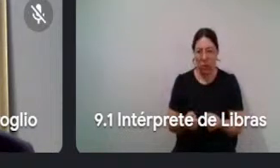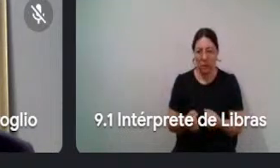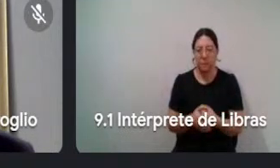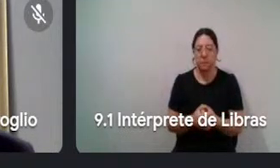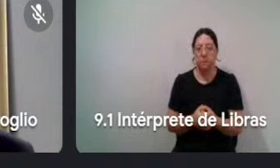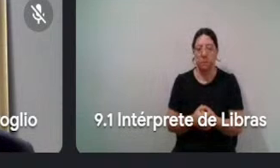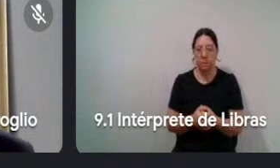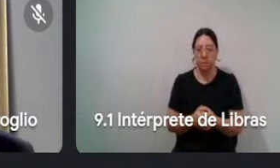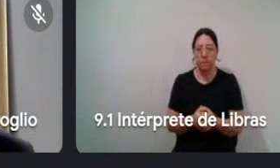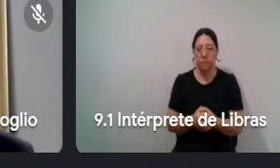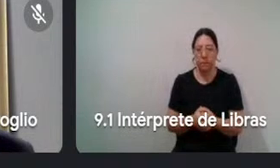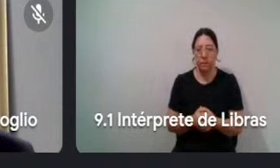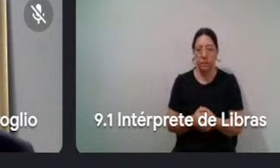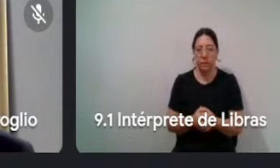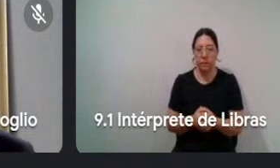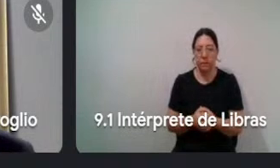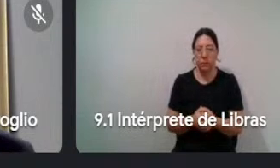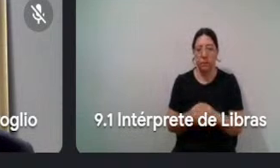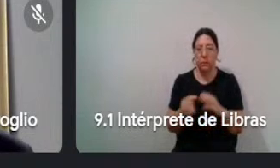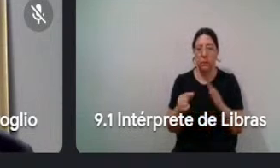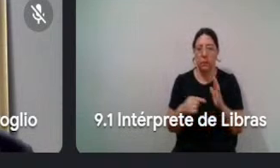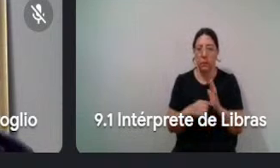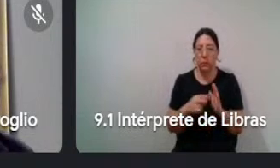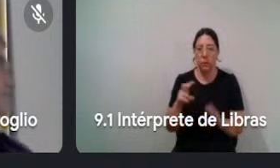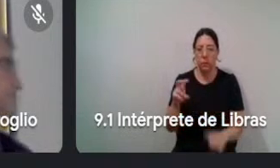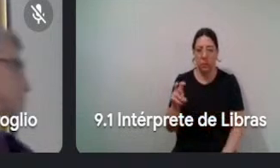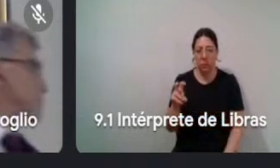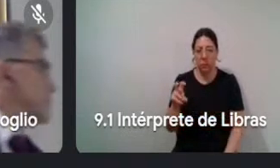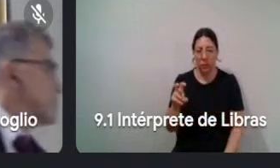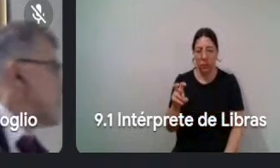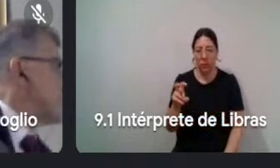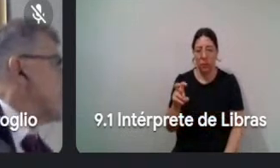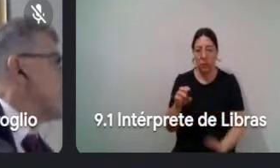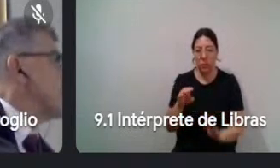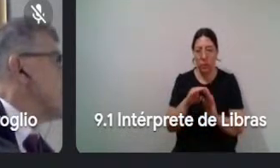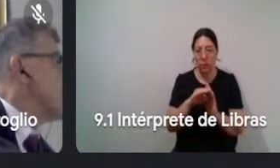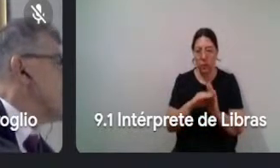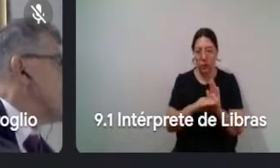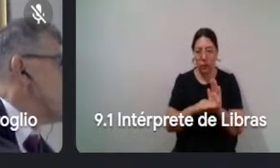relator. O item número 5, prestação de contas anual, número